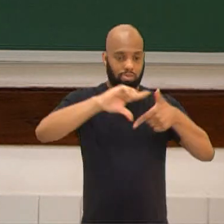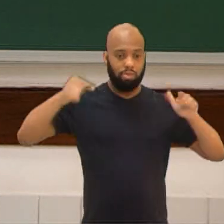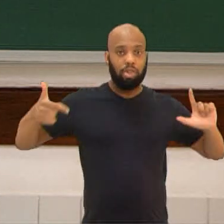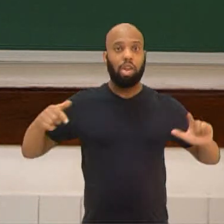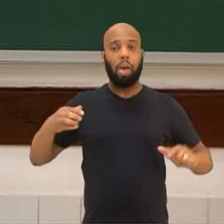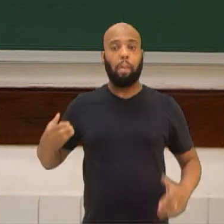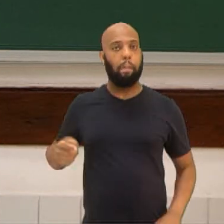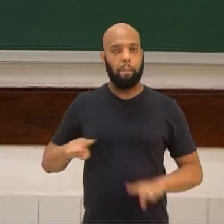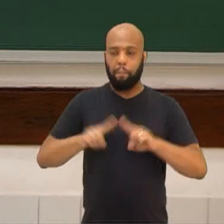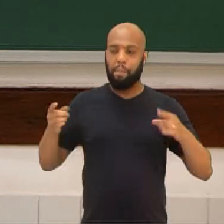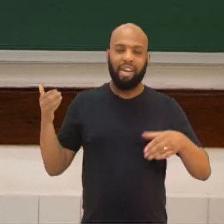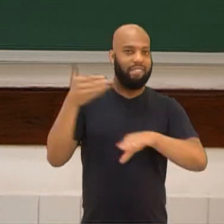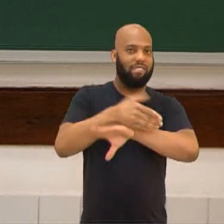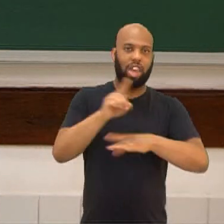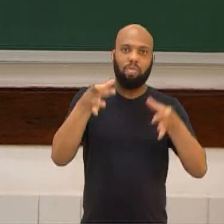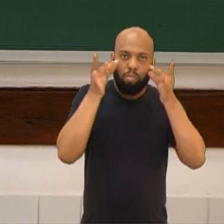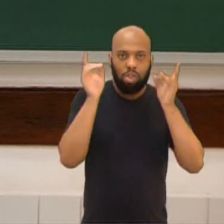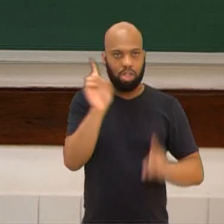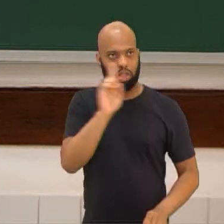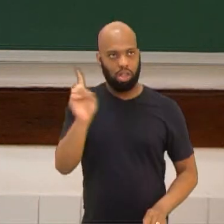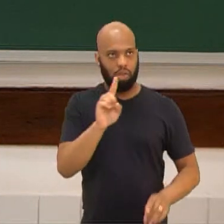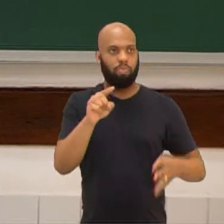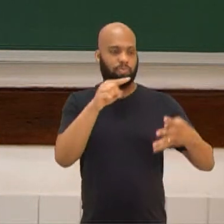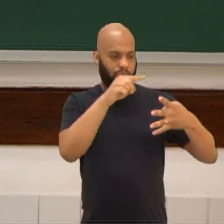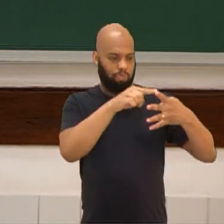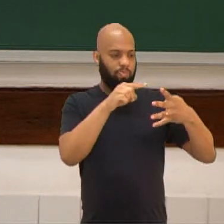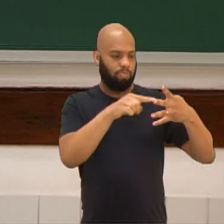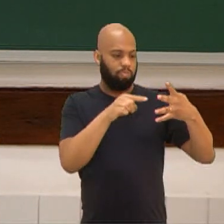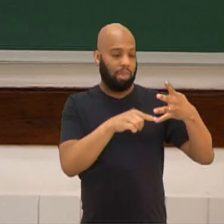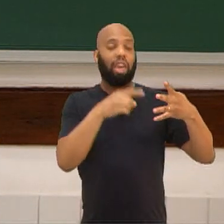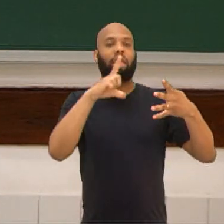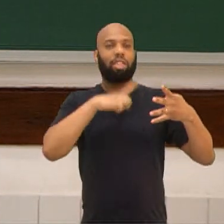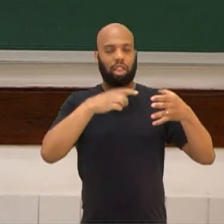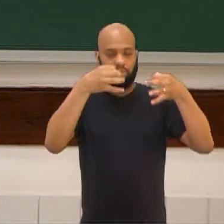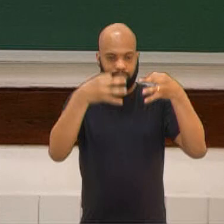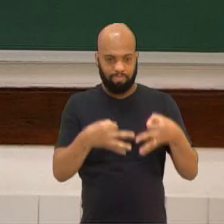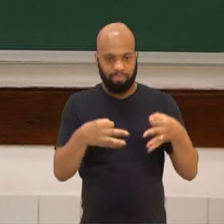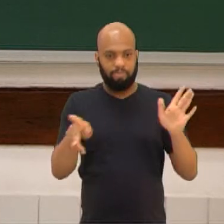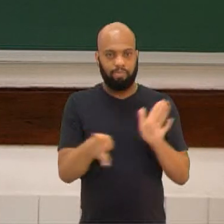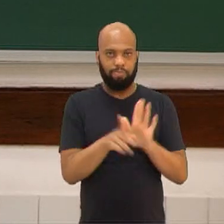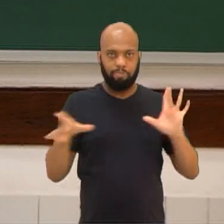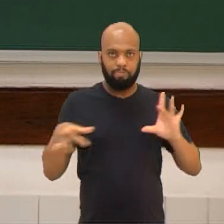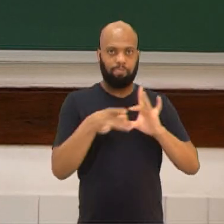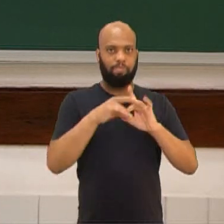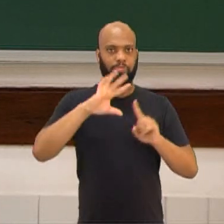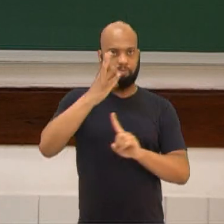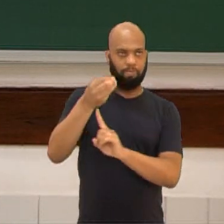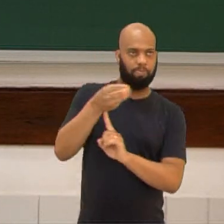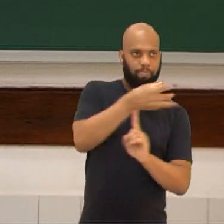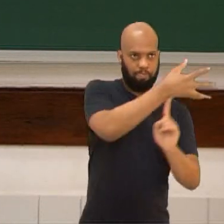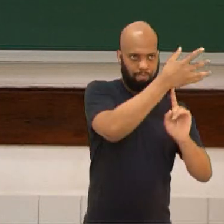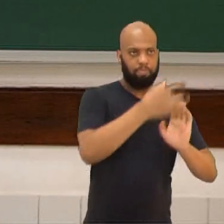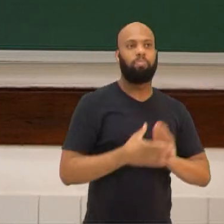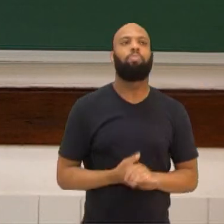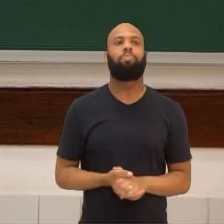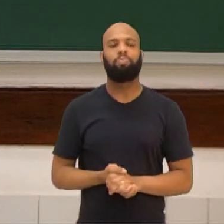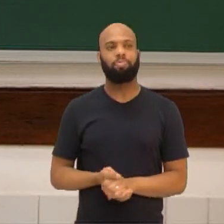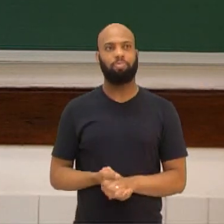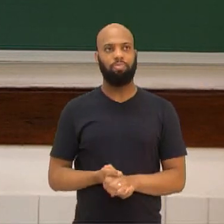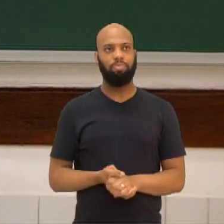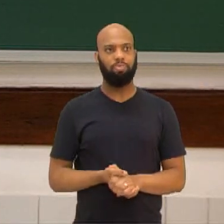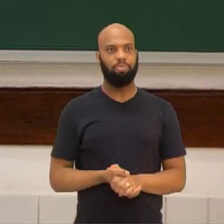dessa semana. E as outras alternativas todas estão descrevendo o que era a Semana de Arte Moderna.